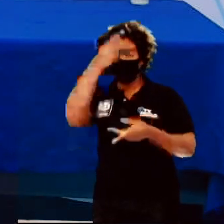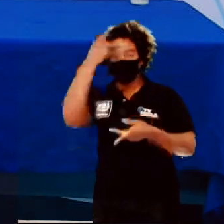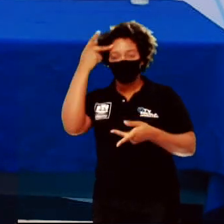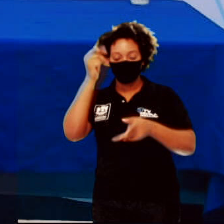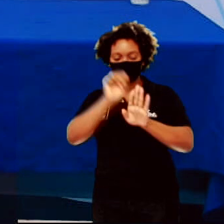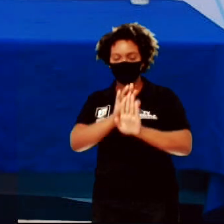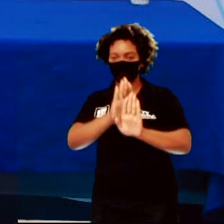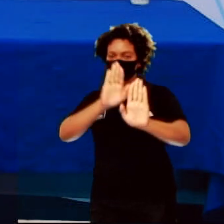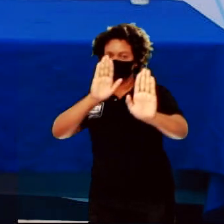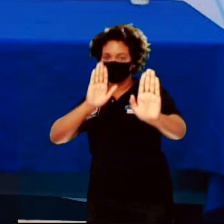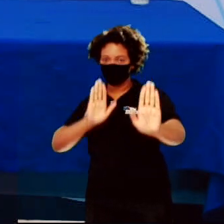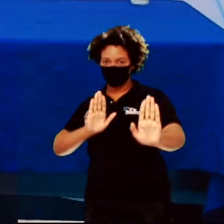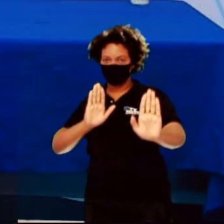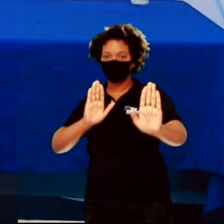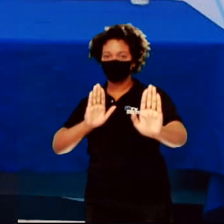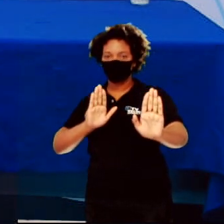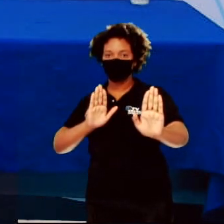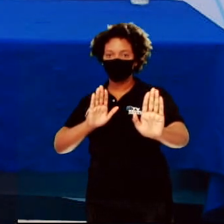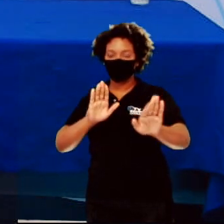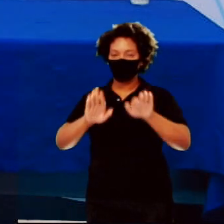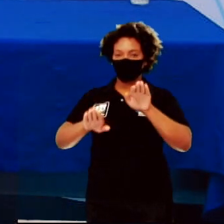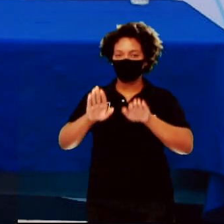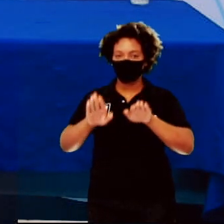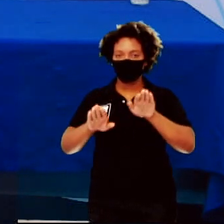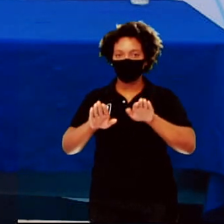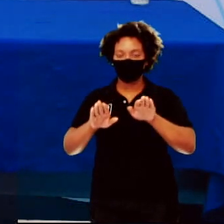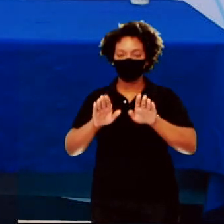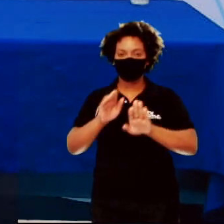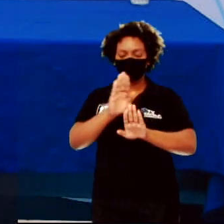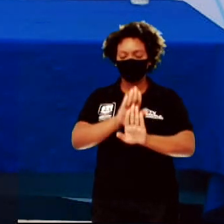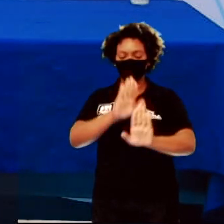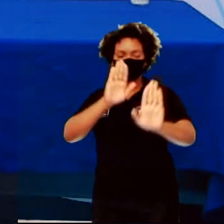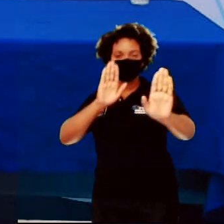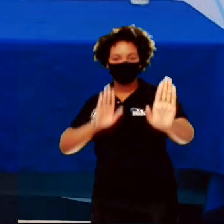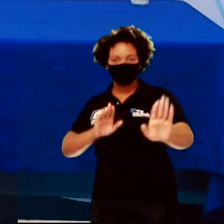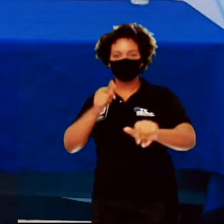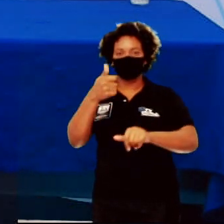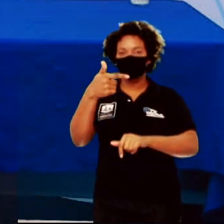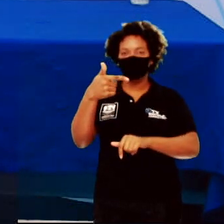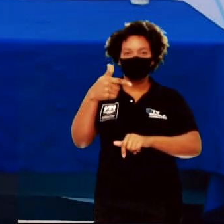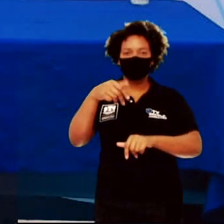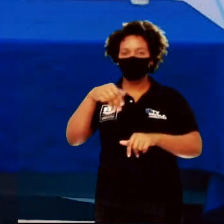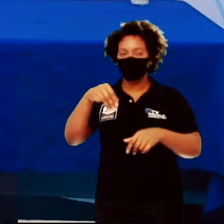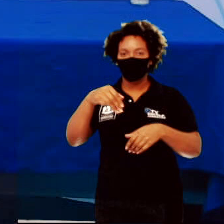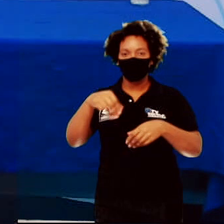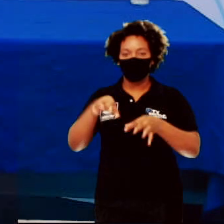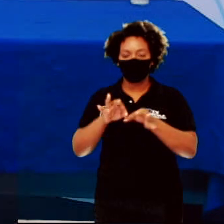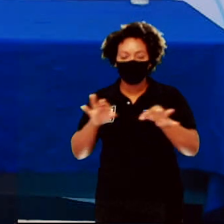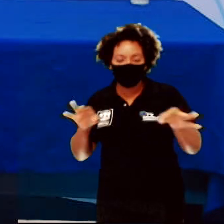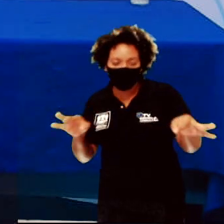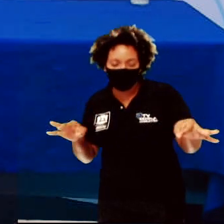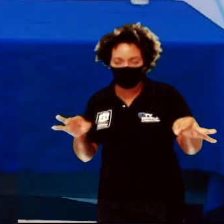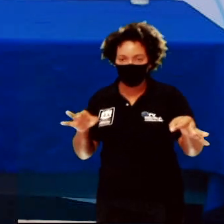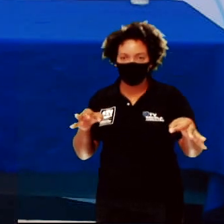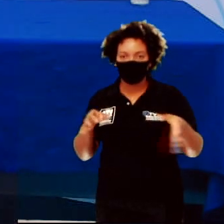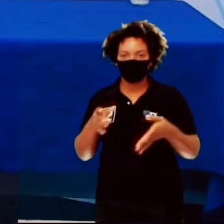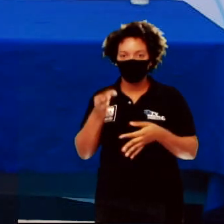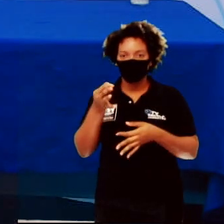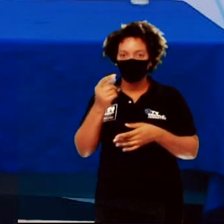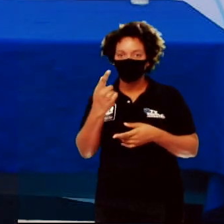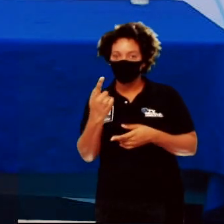gente diz que de uma pessoa para outra deve ter 1 metro, 1,5 metros de distância.